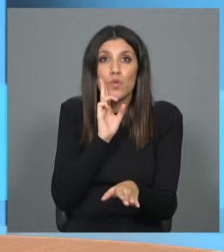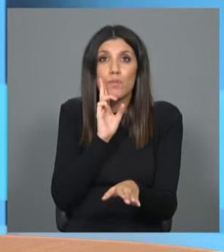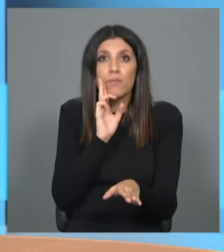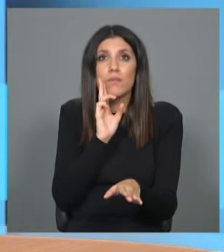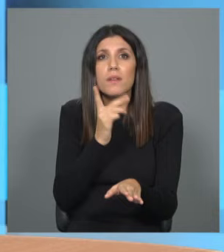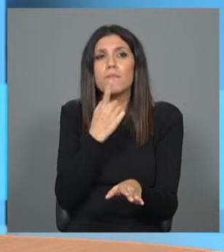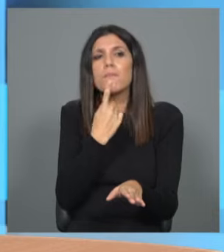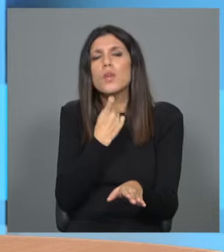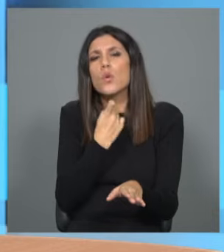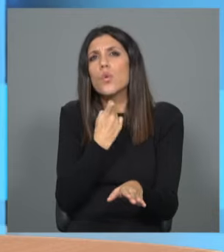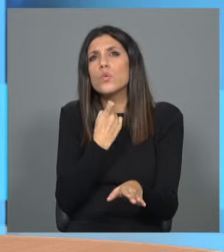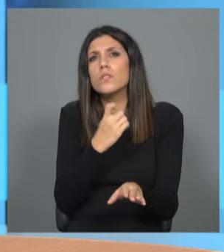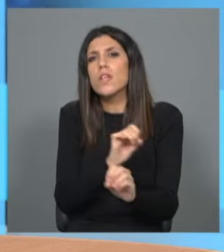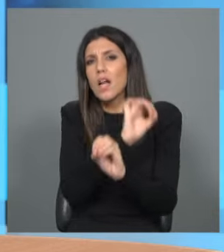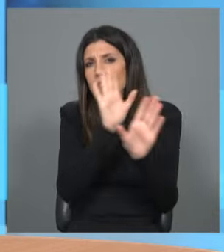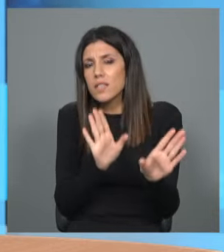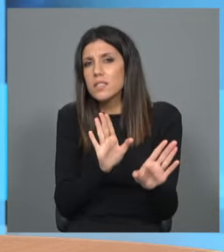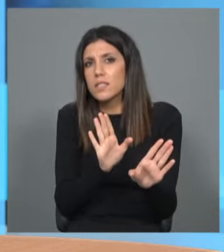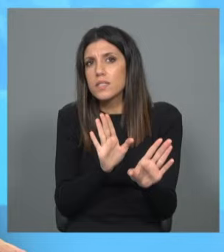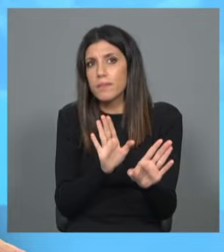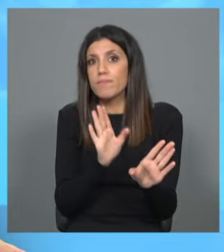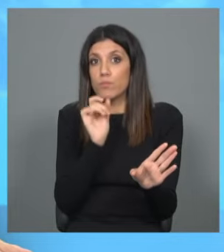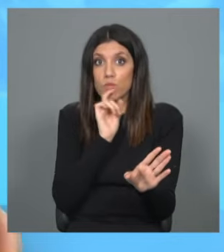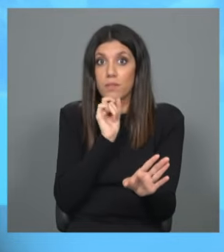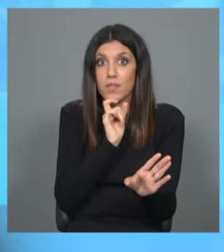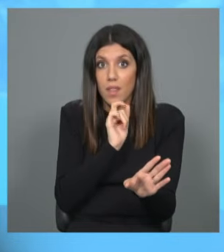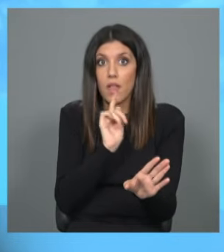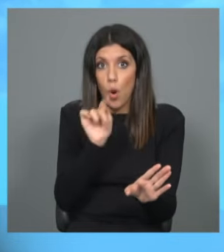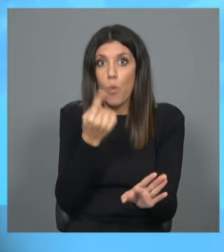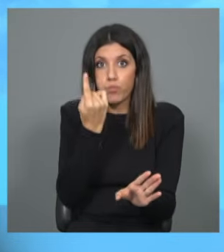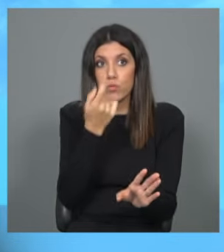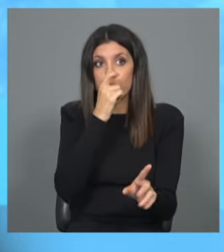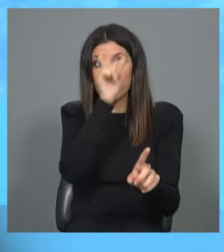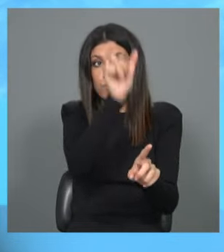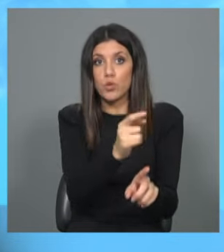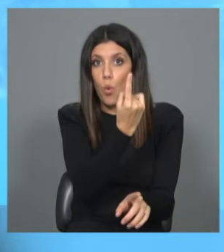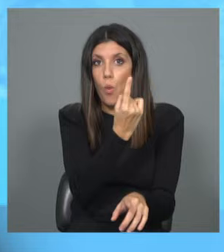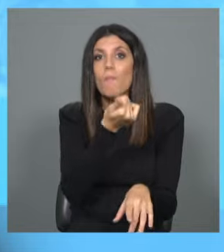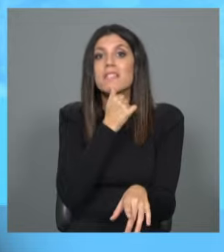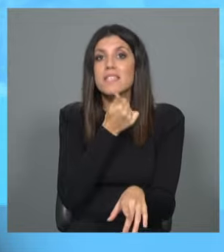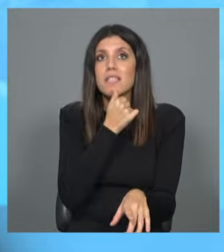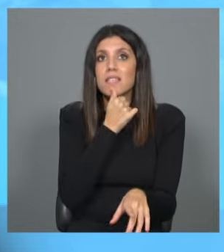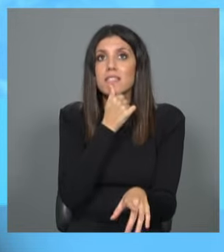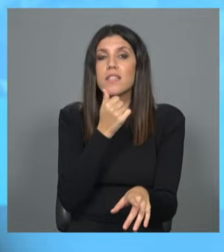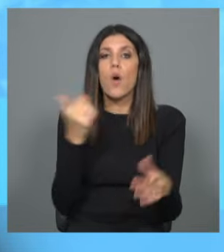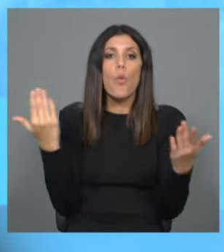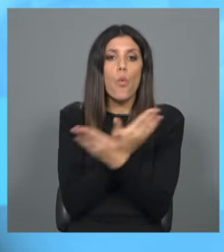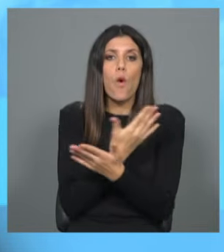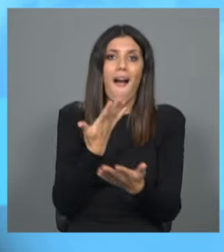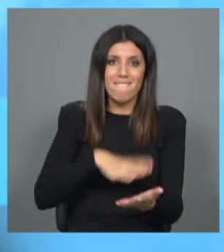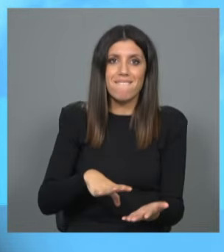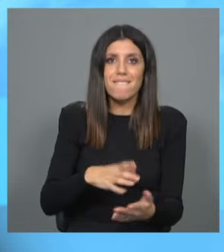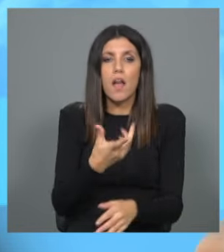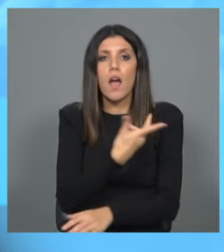novamente a pergunta para poder... Acerca dessa possibilidade de um doente que toma uma decisão de dizer eu quero a eutanásia